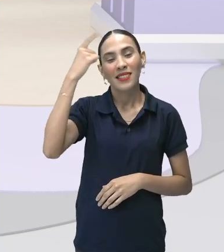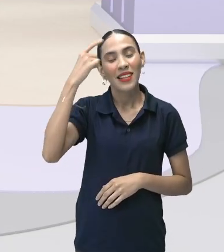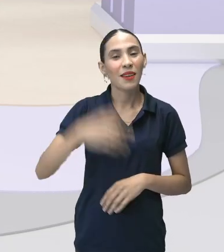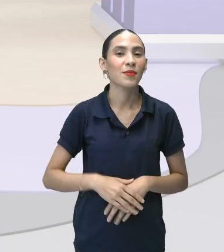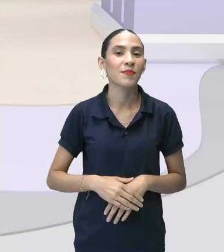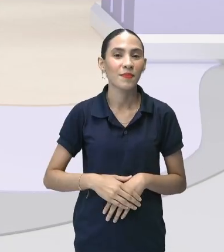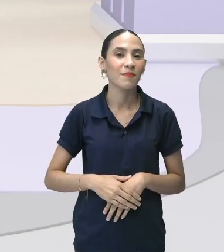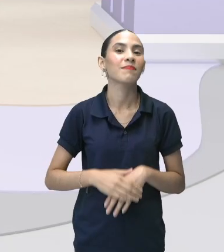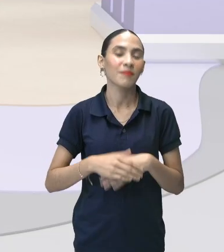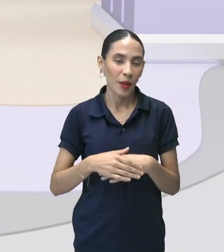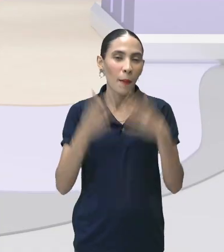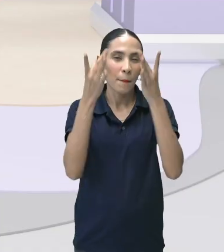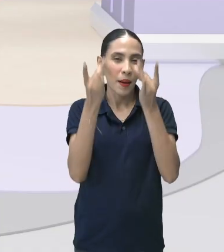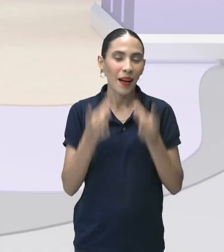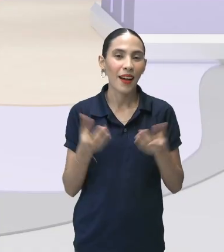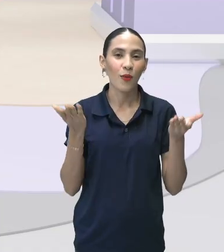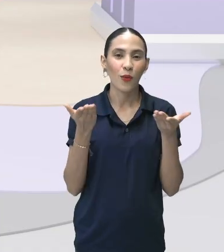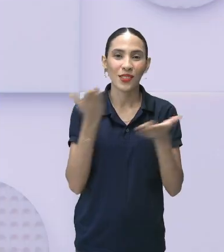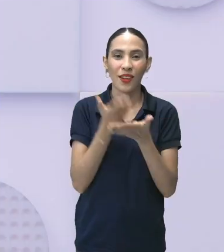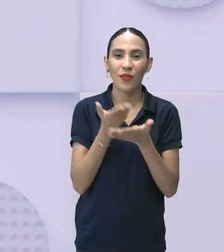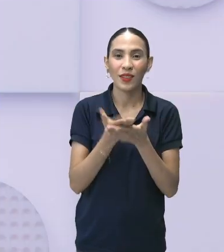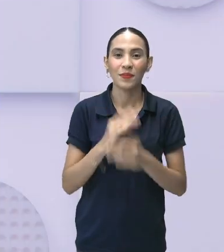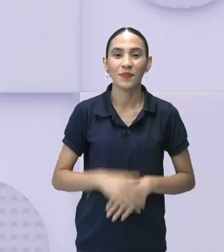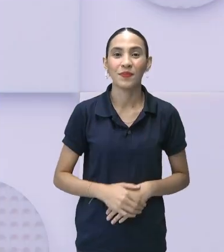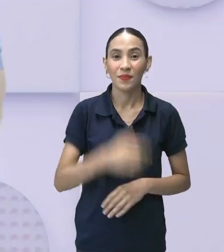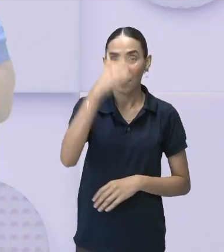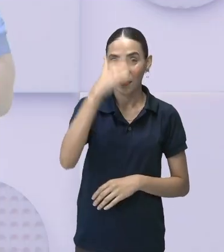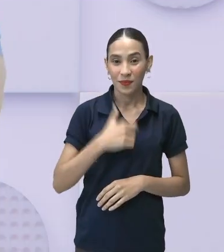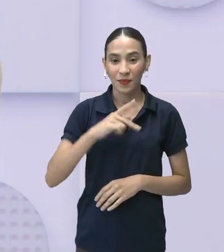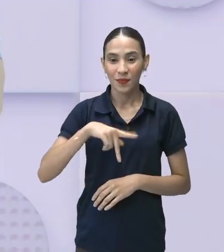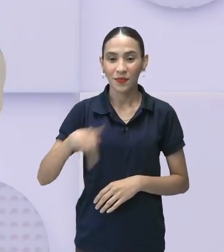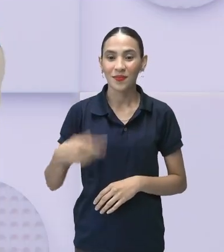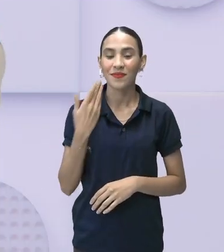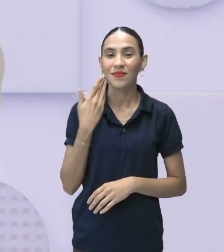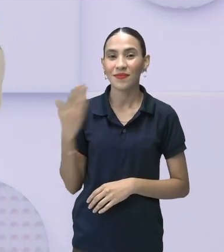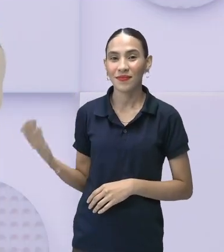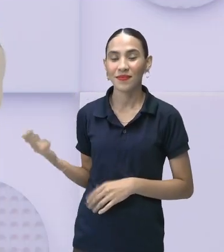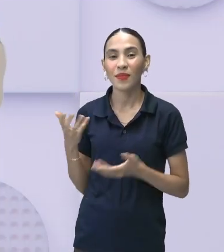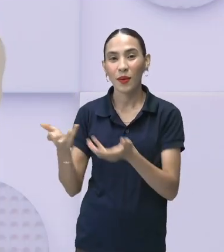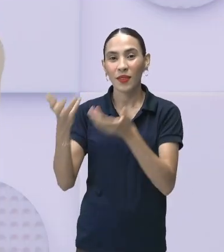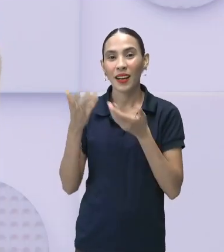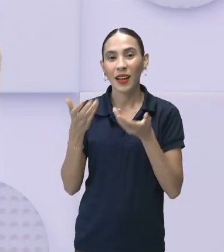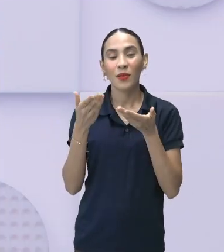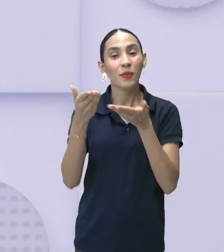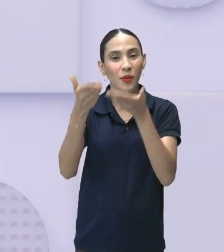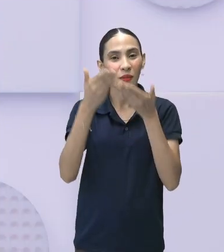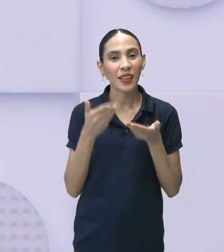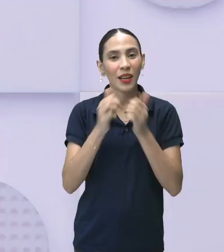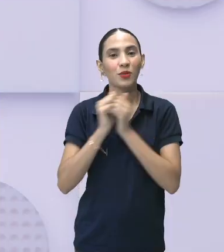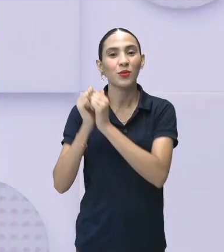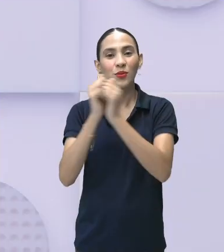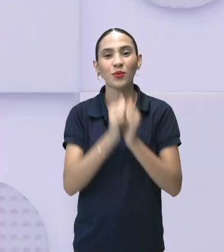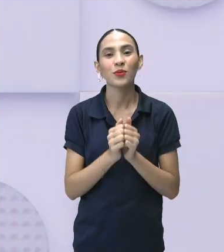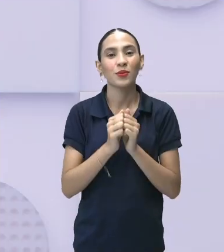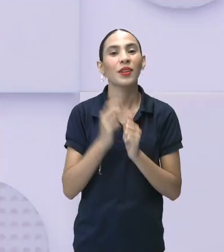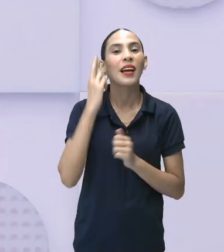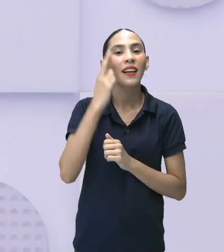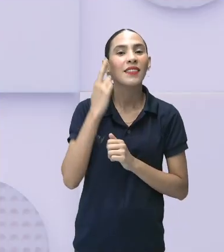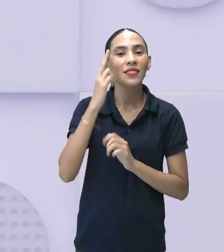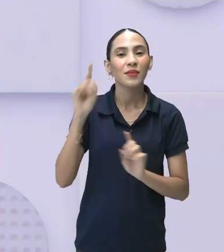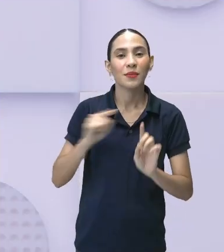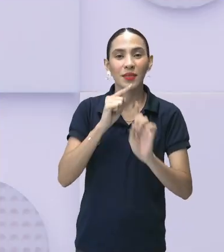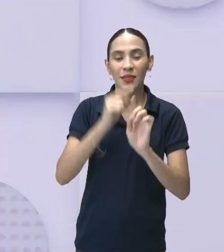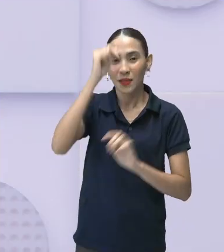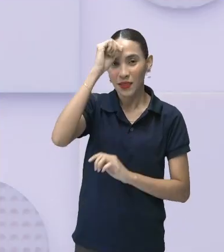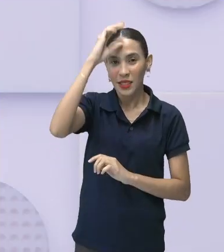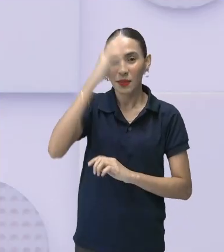maneira muito profunda na aula de hoje. Eu sou o professor Yuri Lima e quero te convidar para, juntos e juntas, nós refletirmos no seguinte objeto